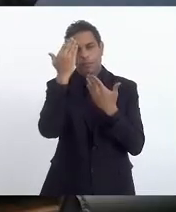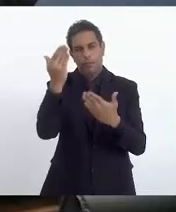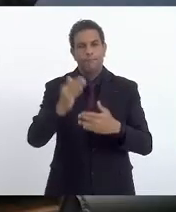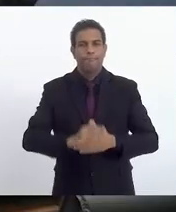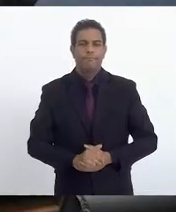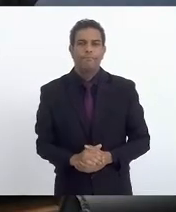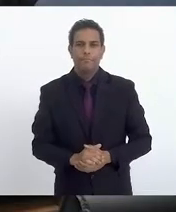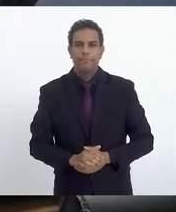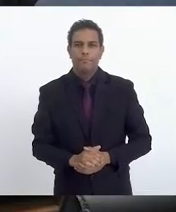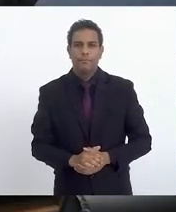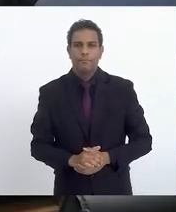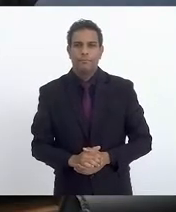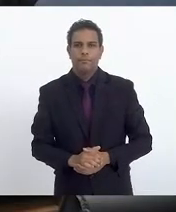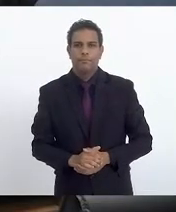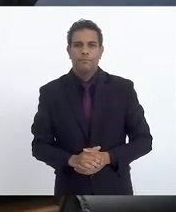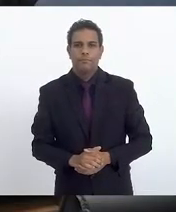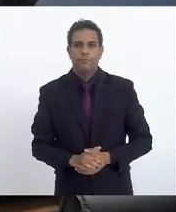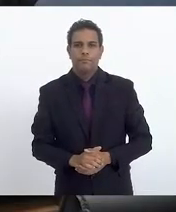obrigado